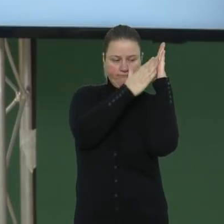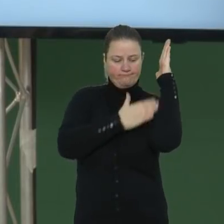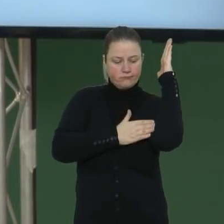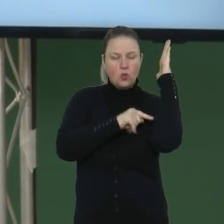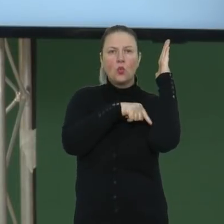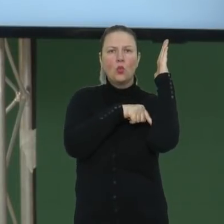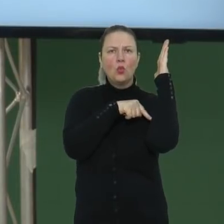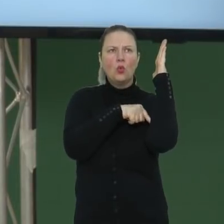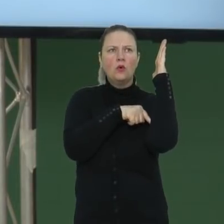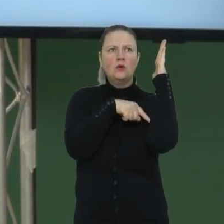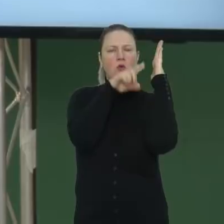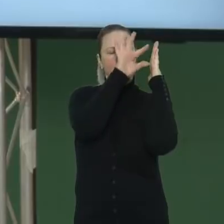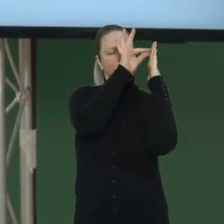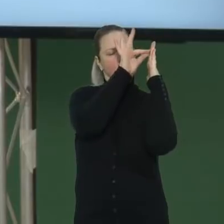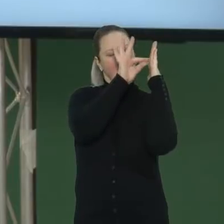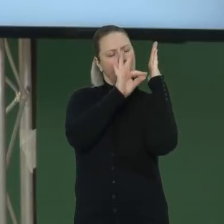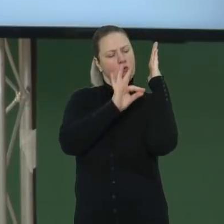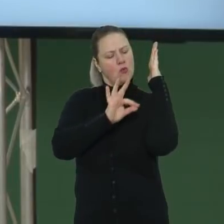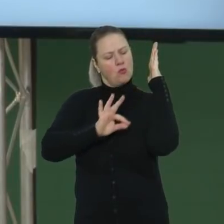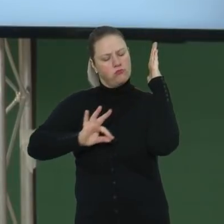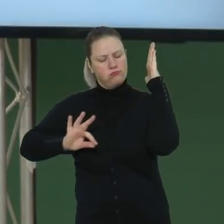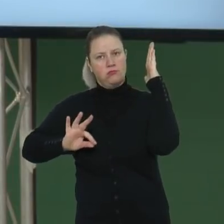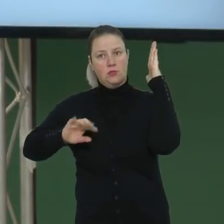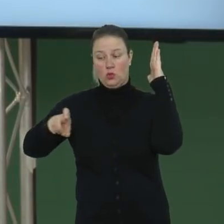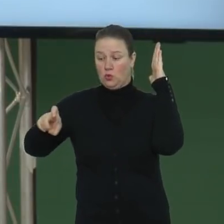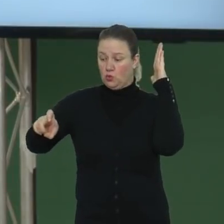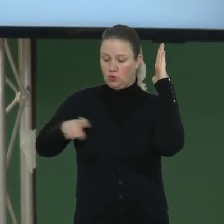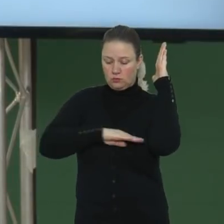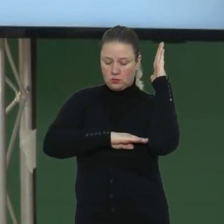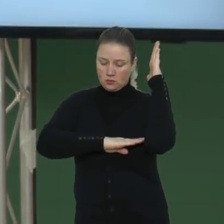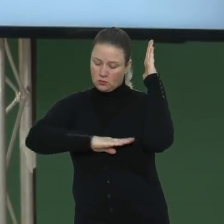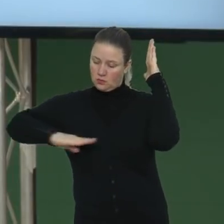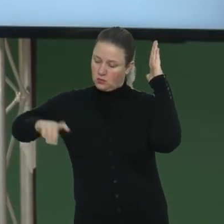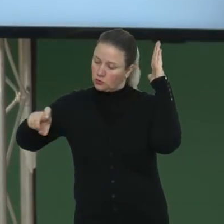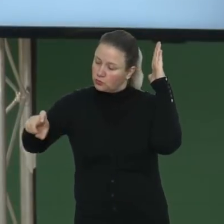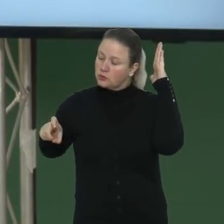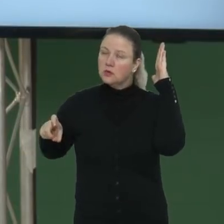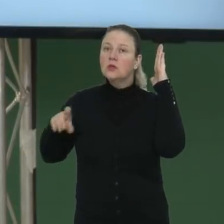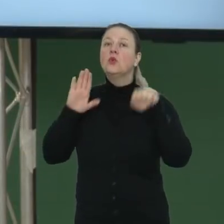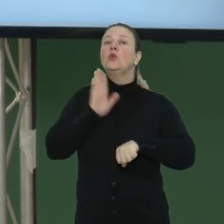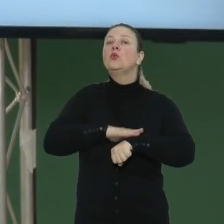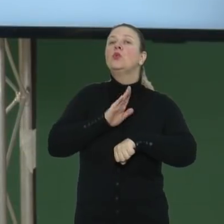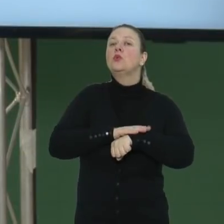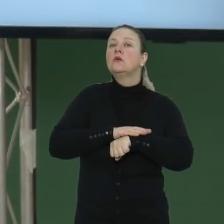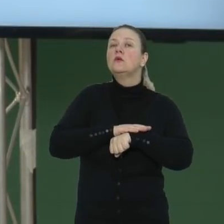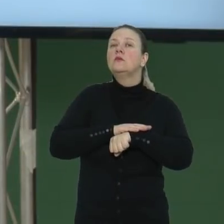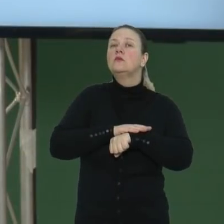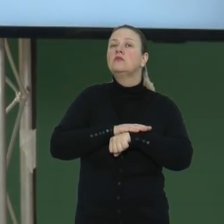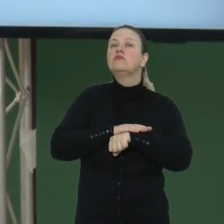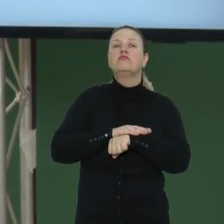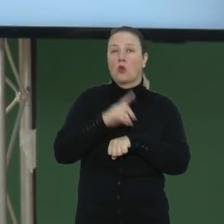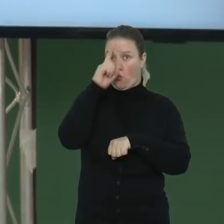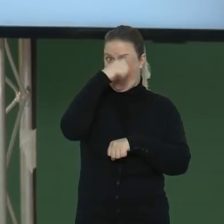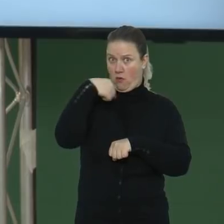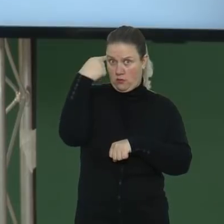né, decaindo. E no eixo X eu tenho o tempo ali, né, em horas. Então, o que aconteceu aqui? No primeiro momento, no